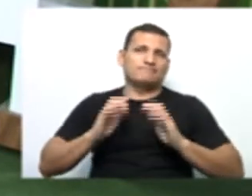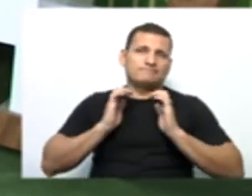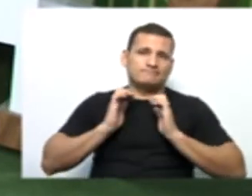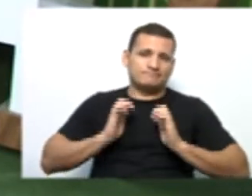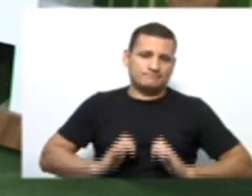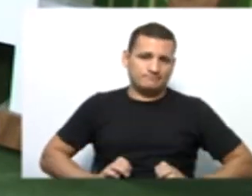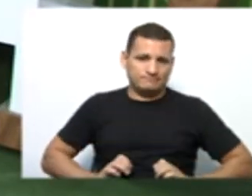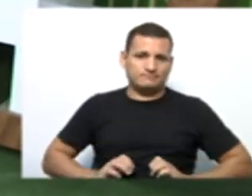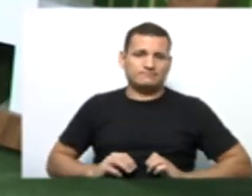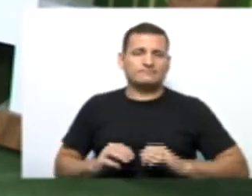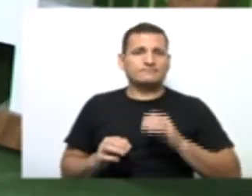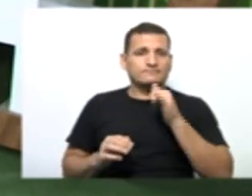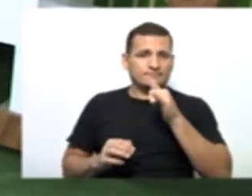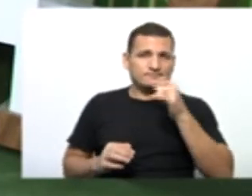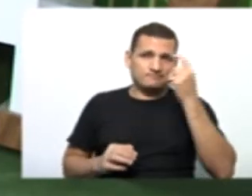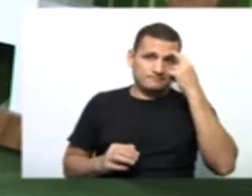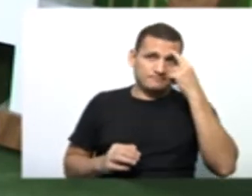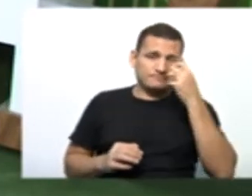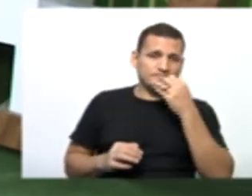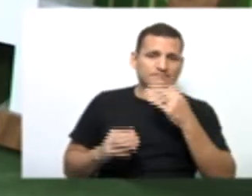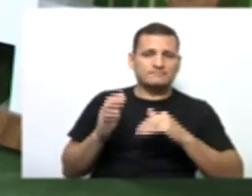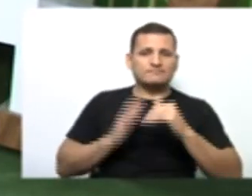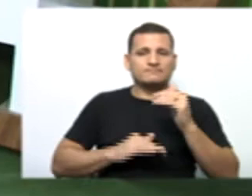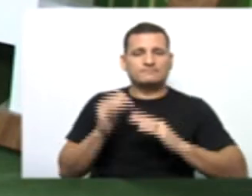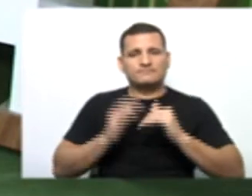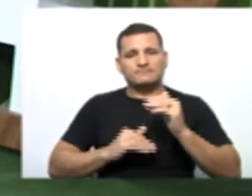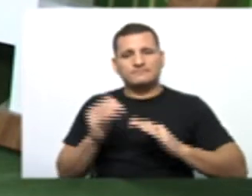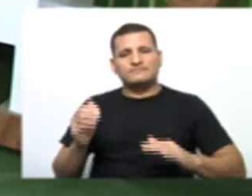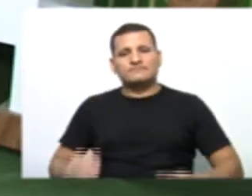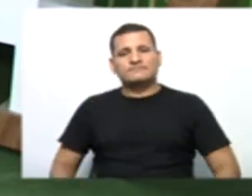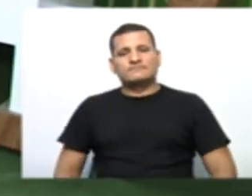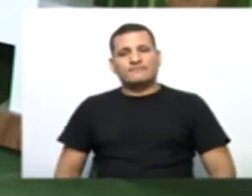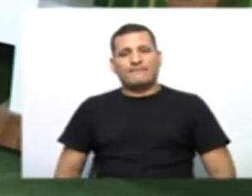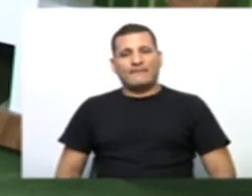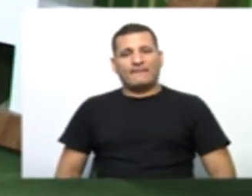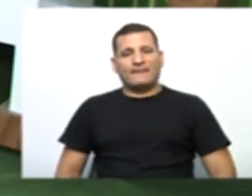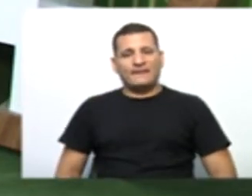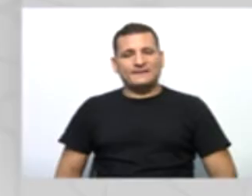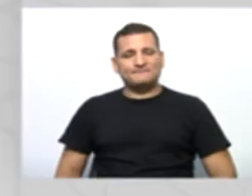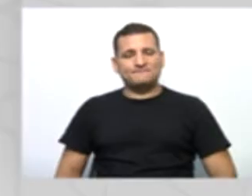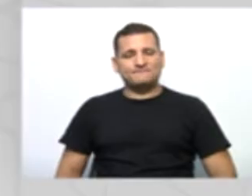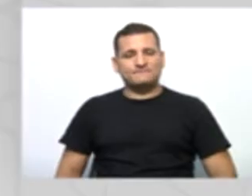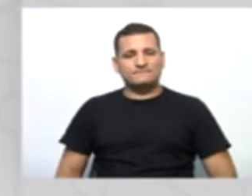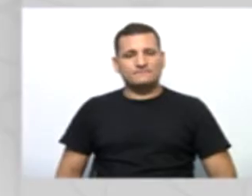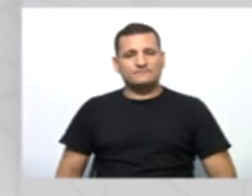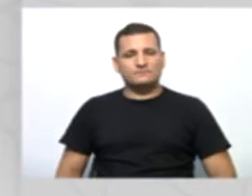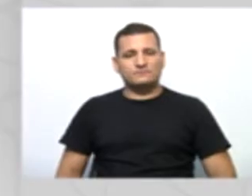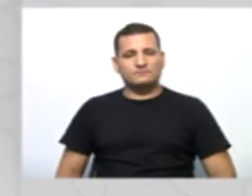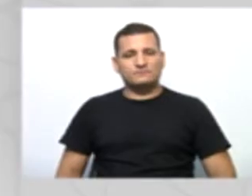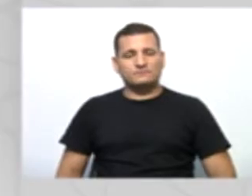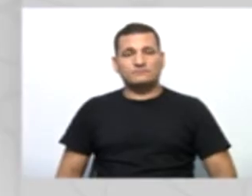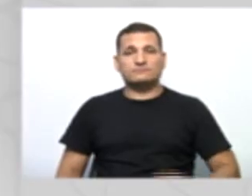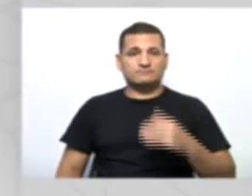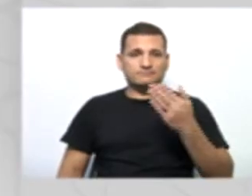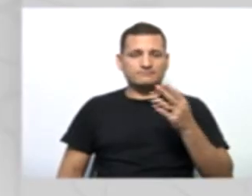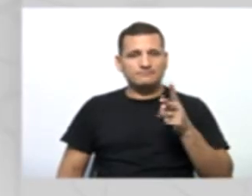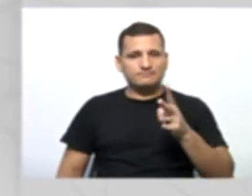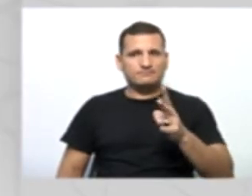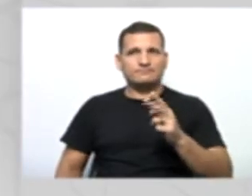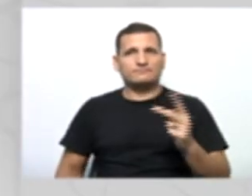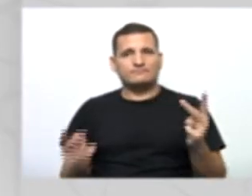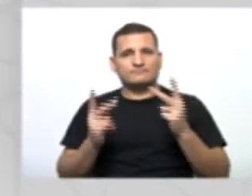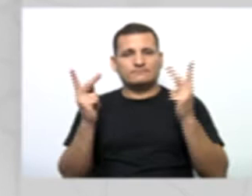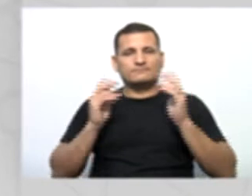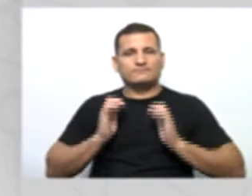Quando a gente vai pensar no bom profissional, muito bem, a gente pensa também. Perfeito, professor Wesley. Dando continuidade em relação a valores